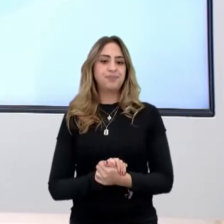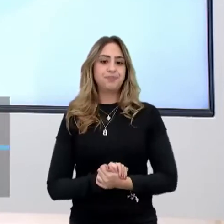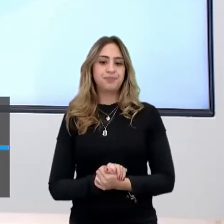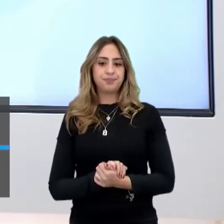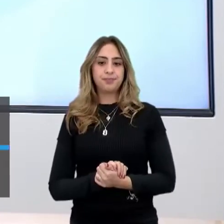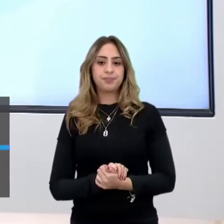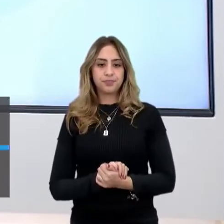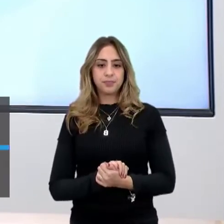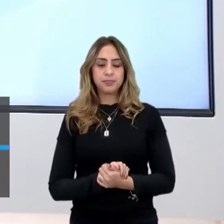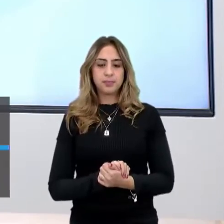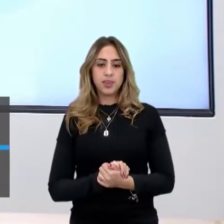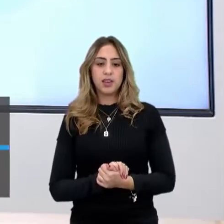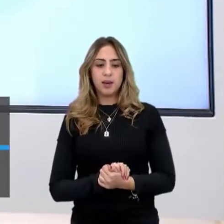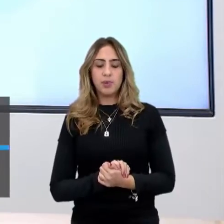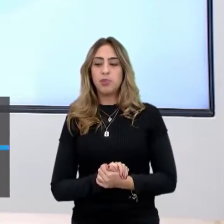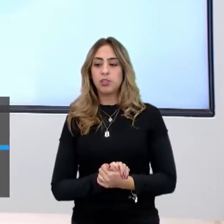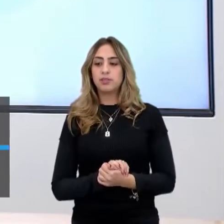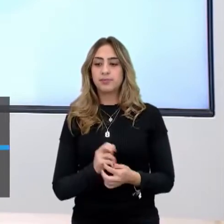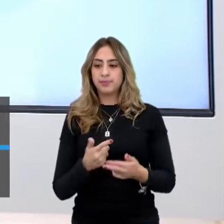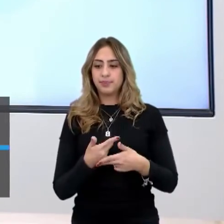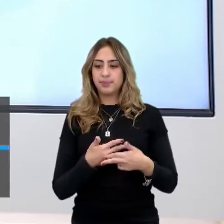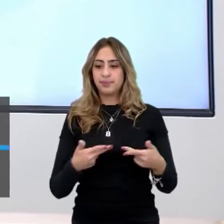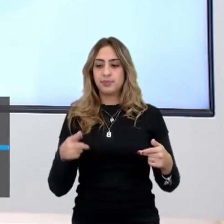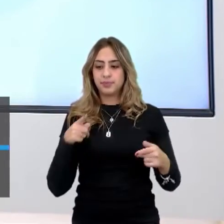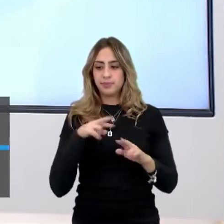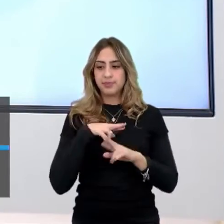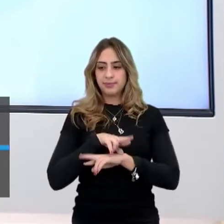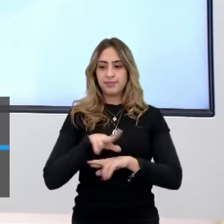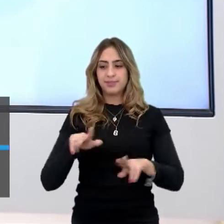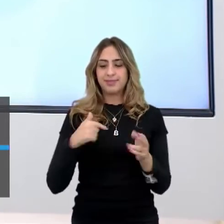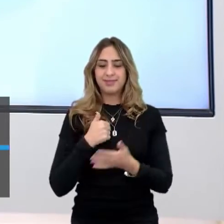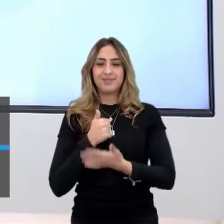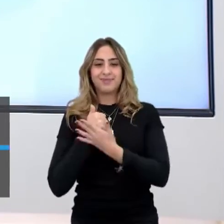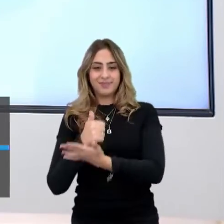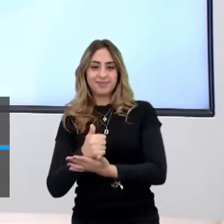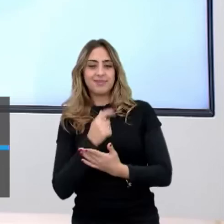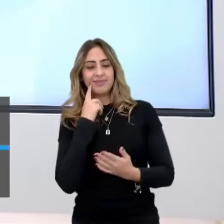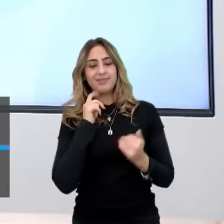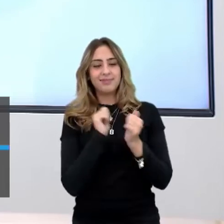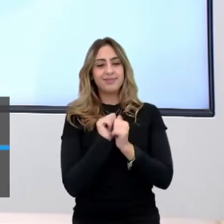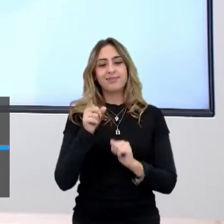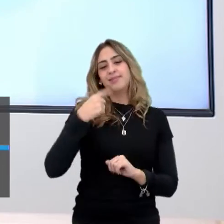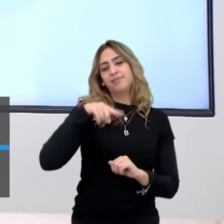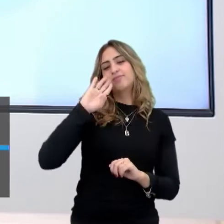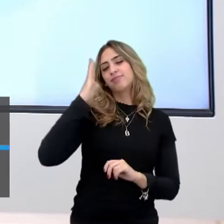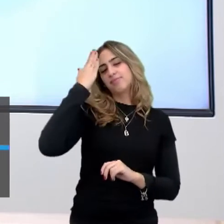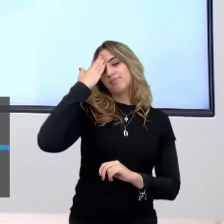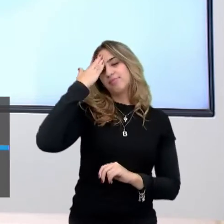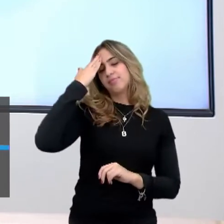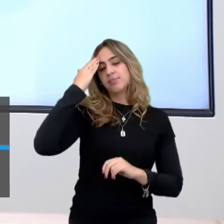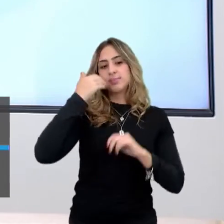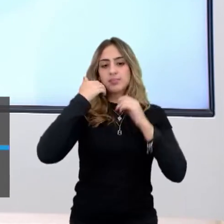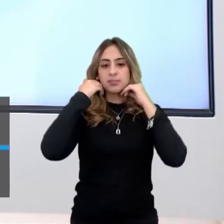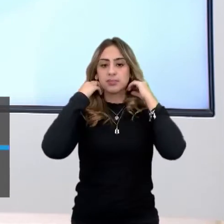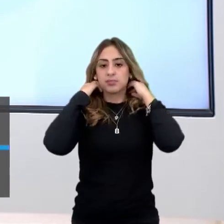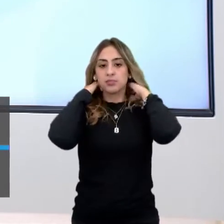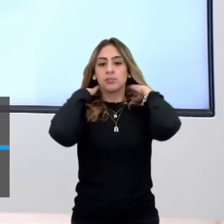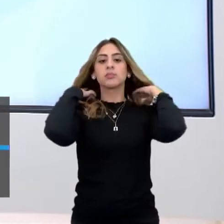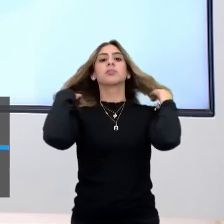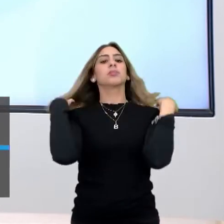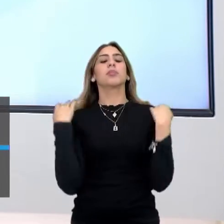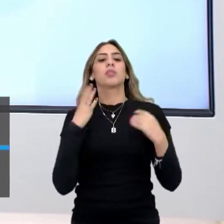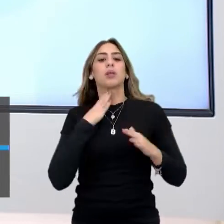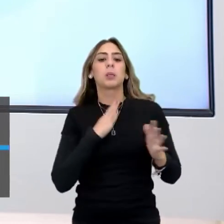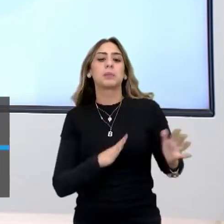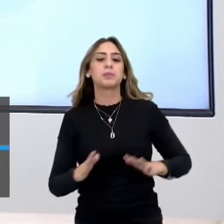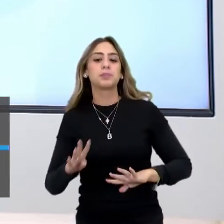uma relação de dependência entre essas variáveis que nos leva naturalmente, como vocês sabem aí, ao processo da